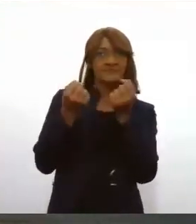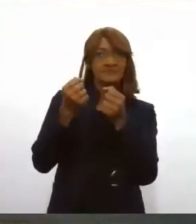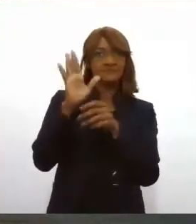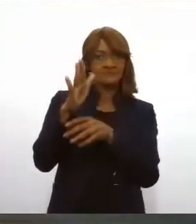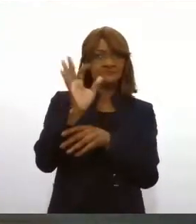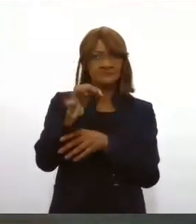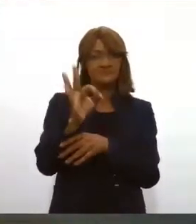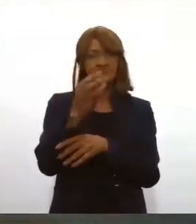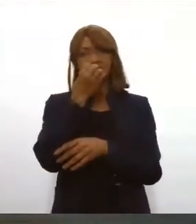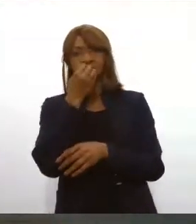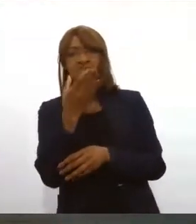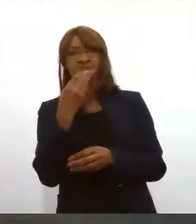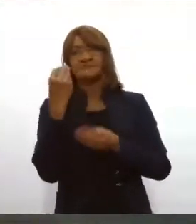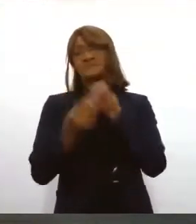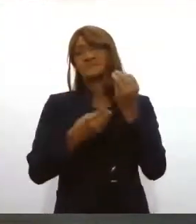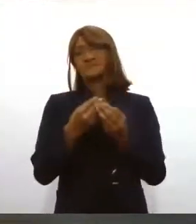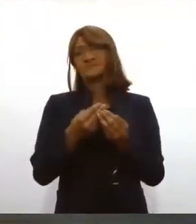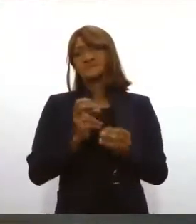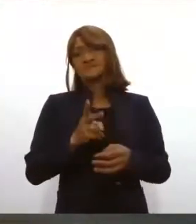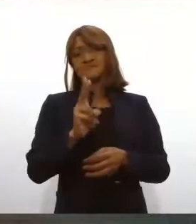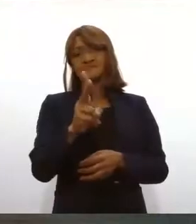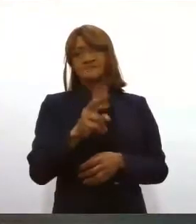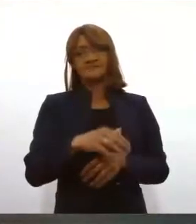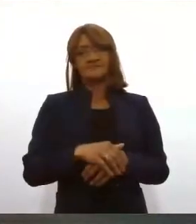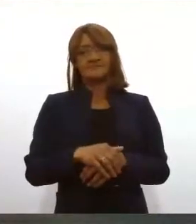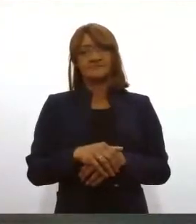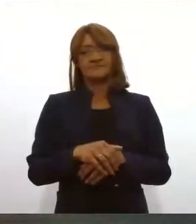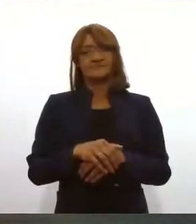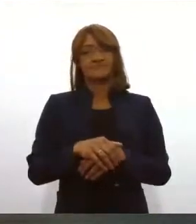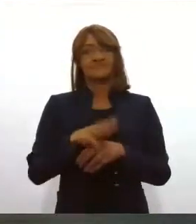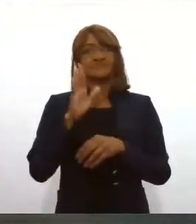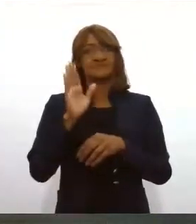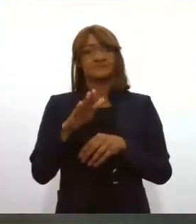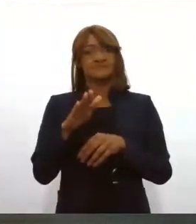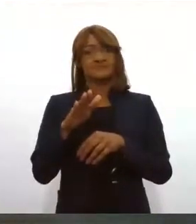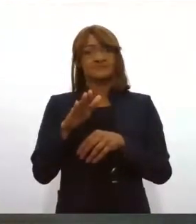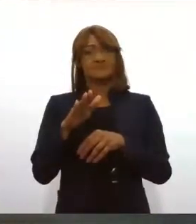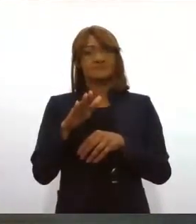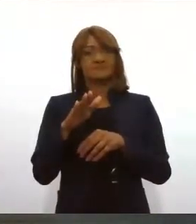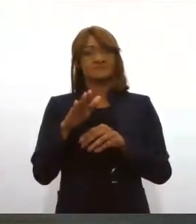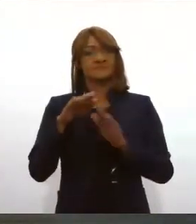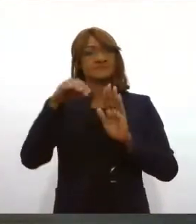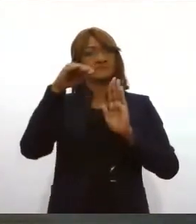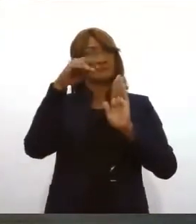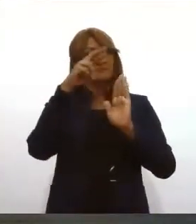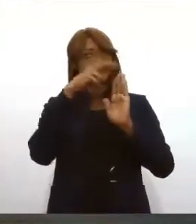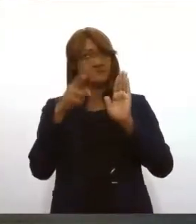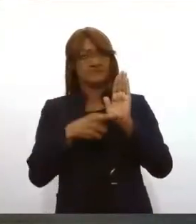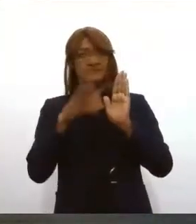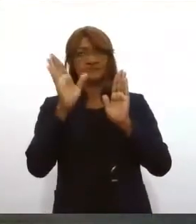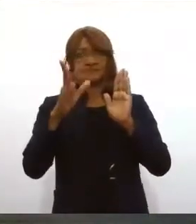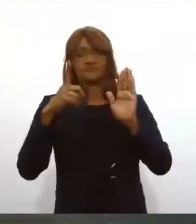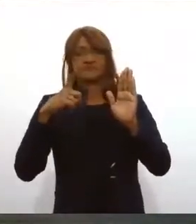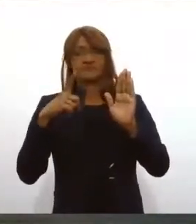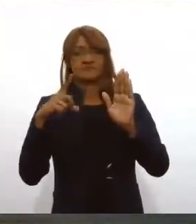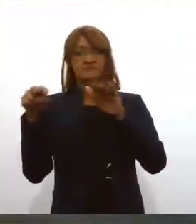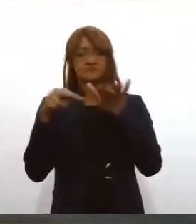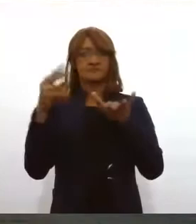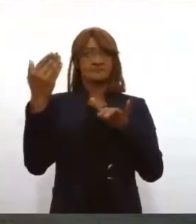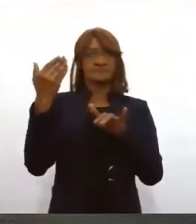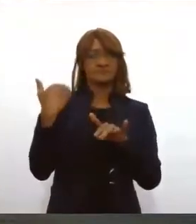que vai ser mantido isso? Inclusive, já essa semana que passou, já foi regulamentado isso, mas são os municípios